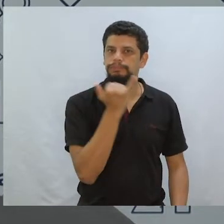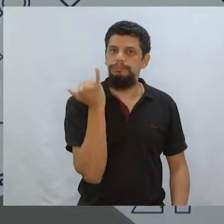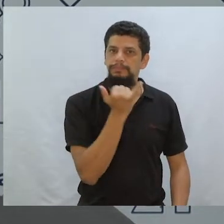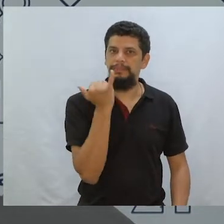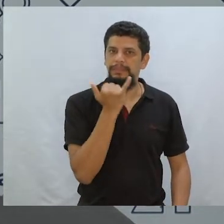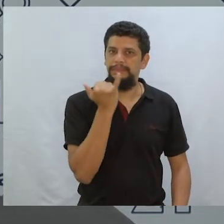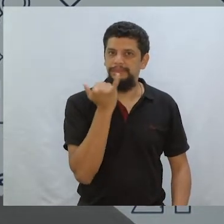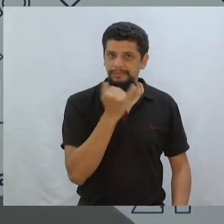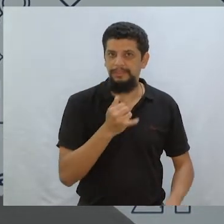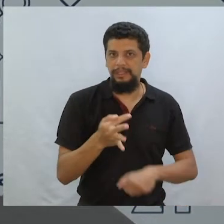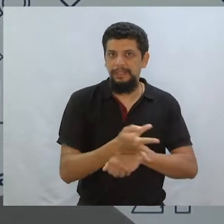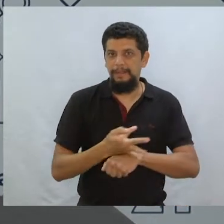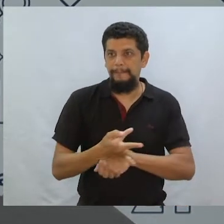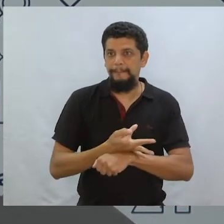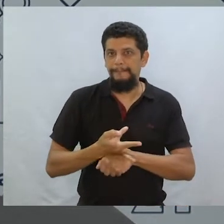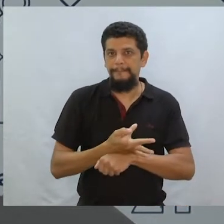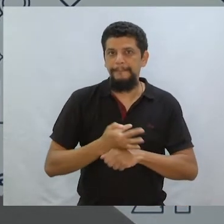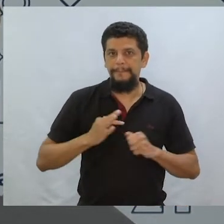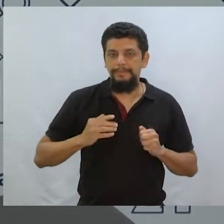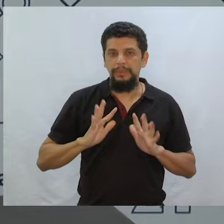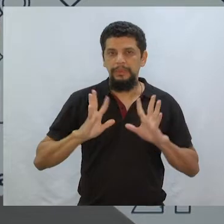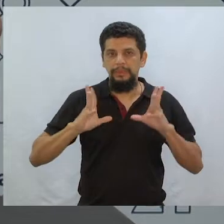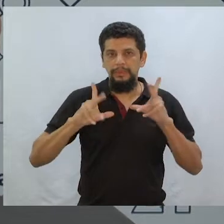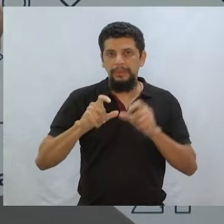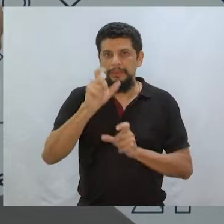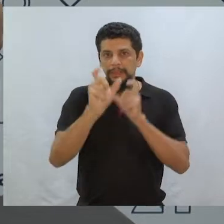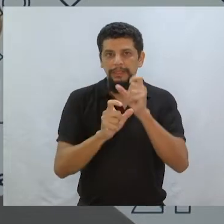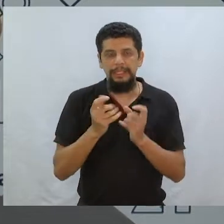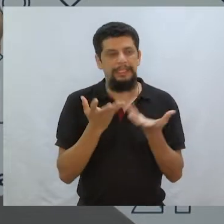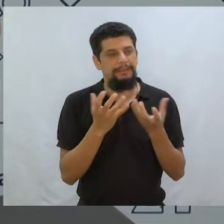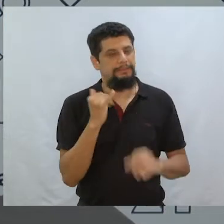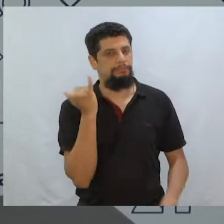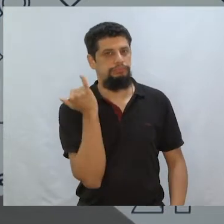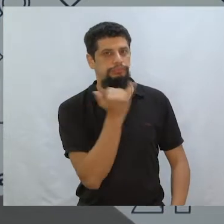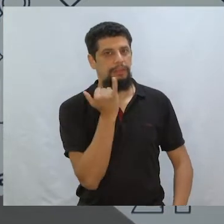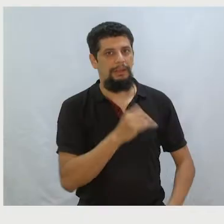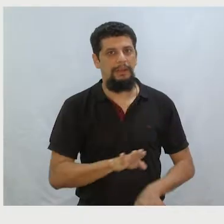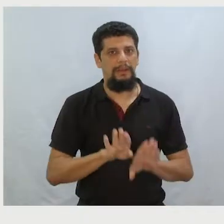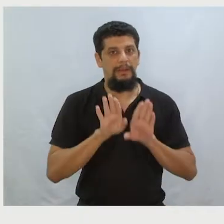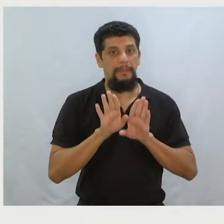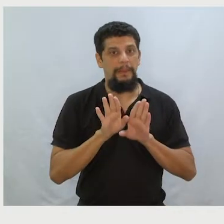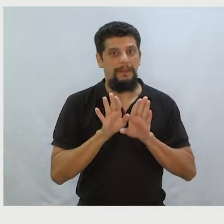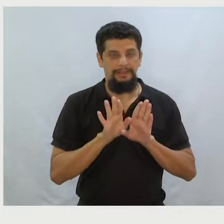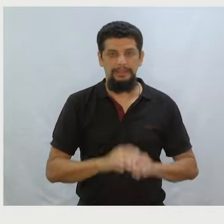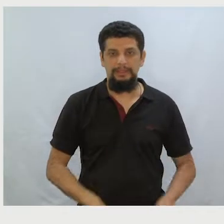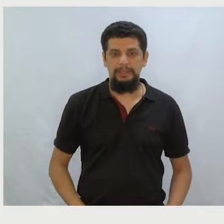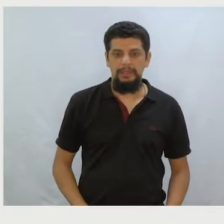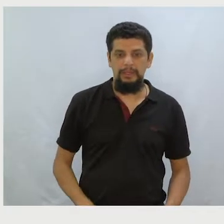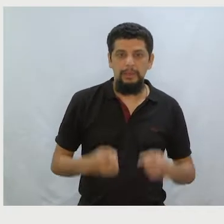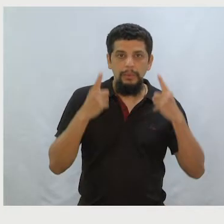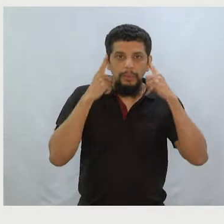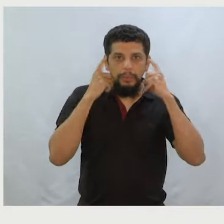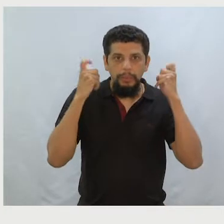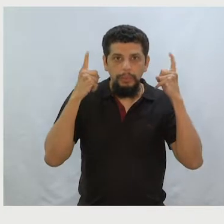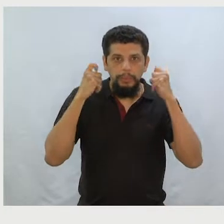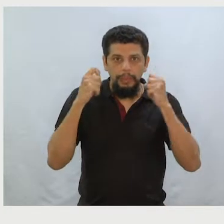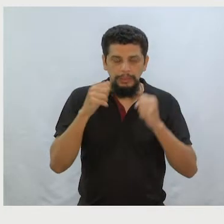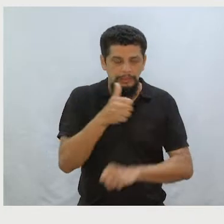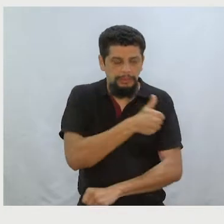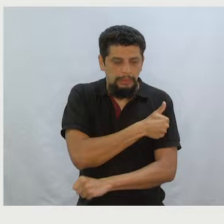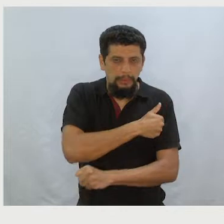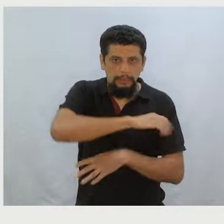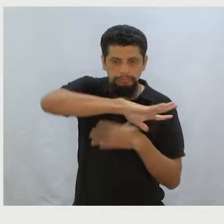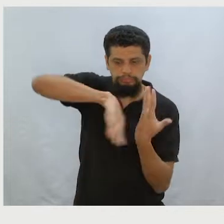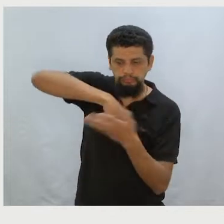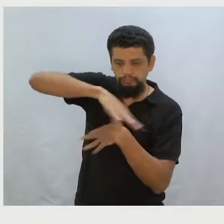contando dessa férias e como todo mundo queria contar mais do que ouvir o barulho na classe estava